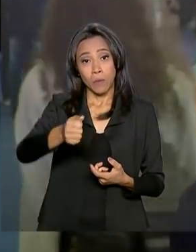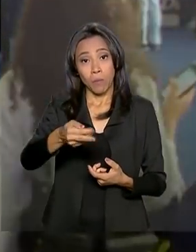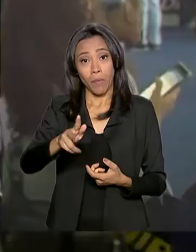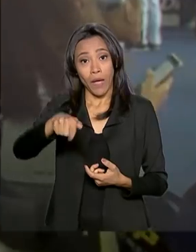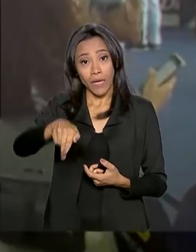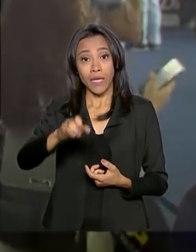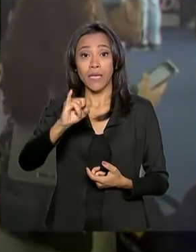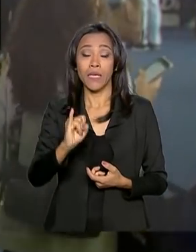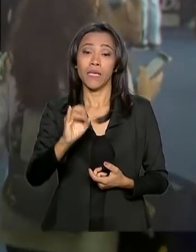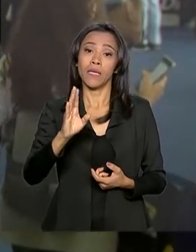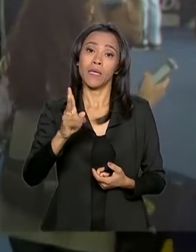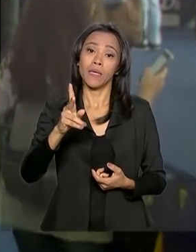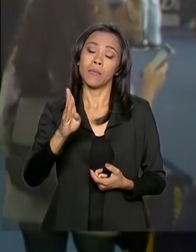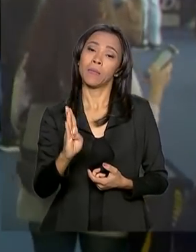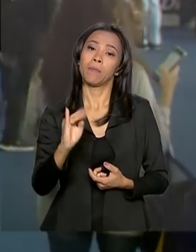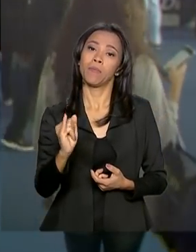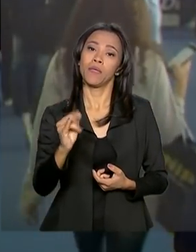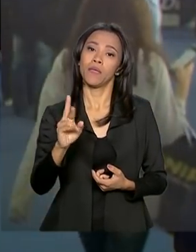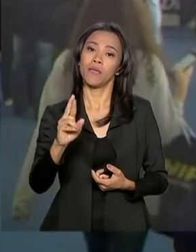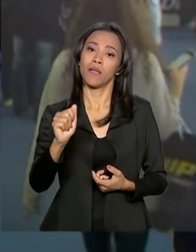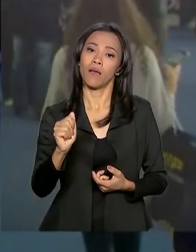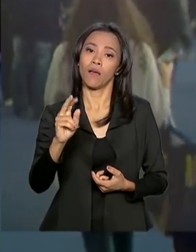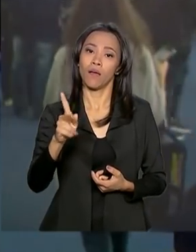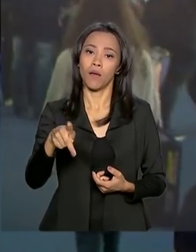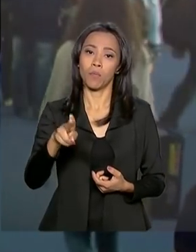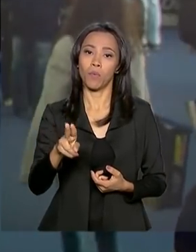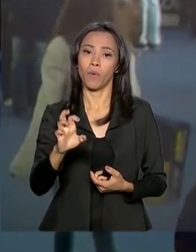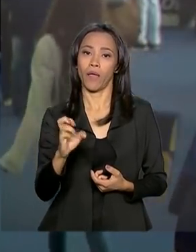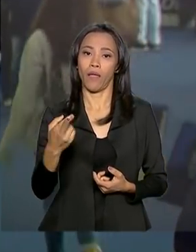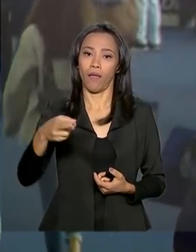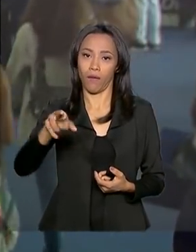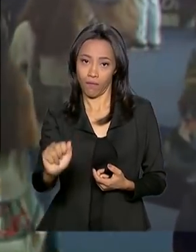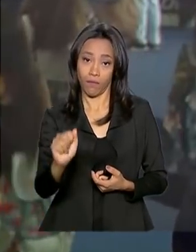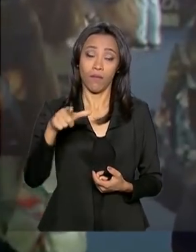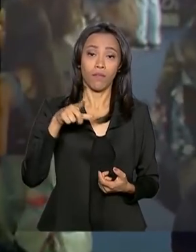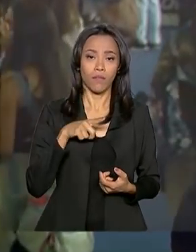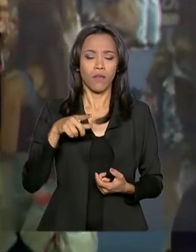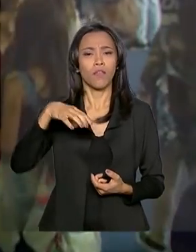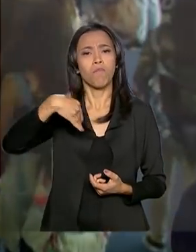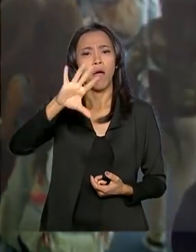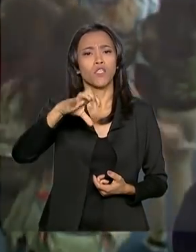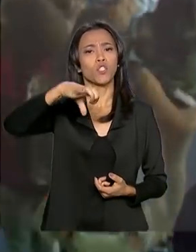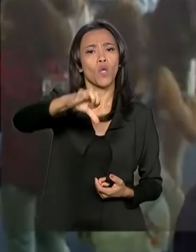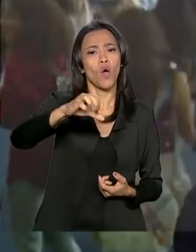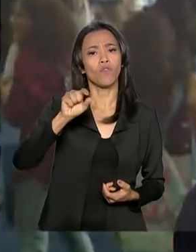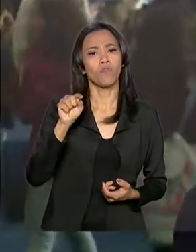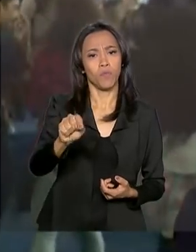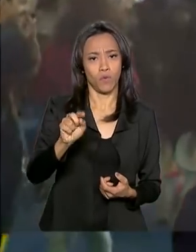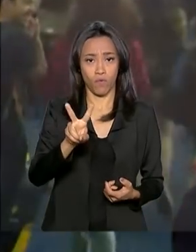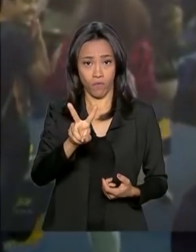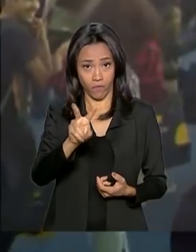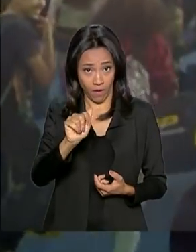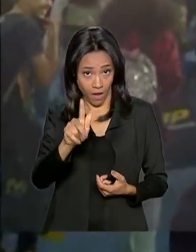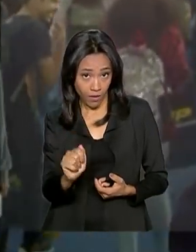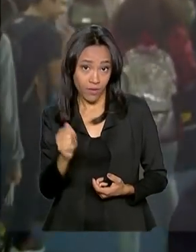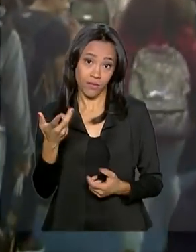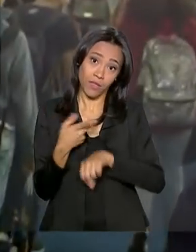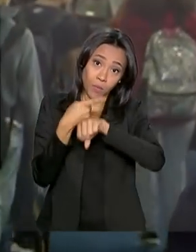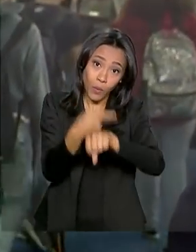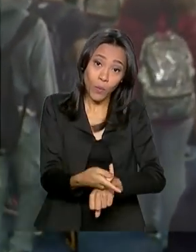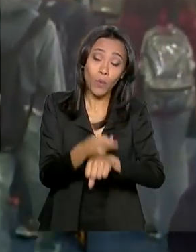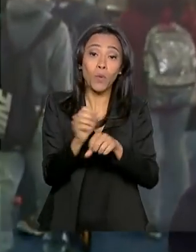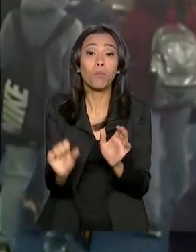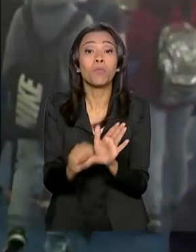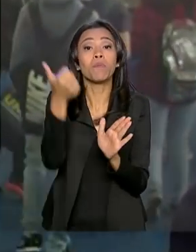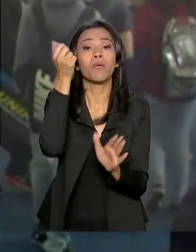da cidade de São Paulo. Estão sendo disponibilizadas 9 mil vagas para os estudantes que procuram o primeiro